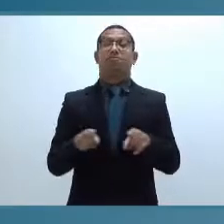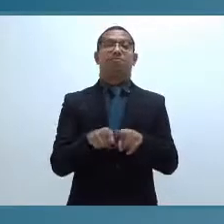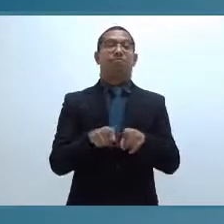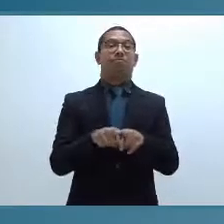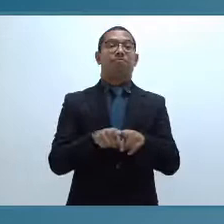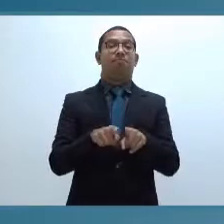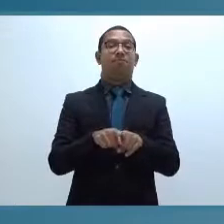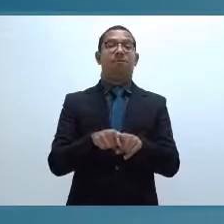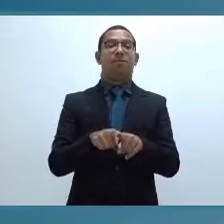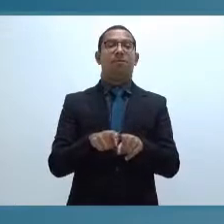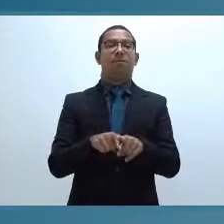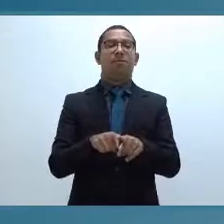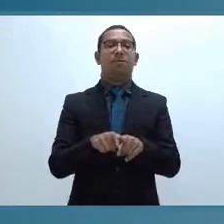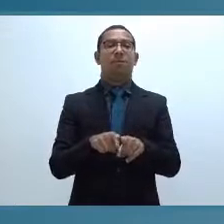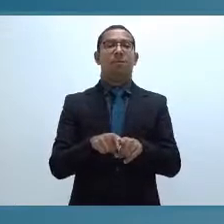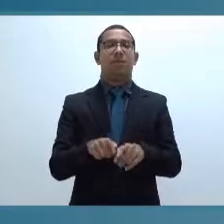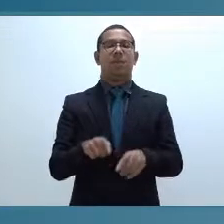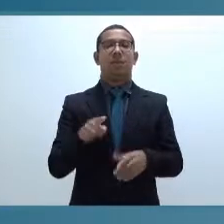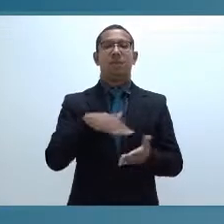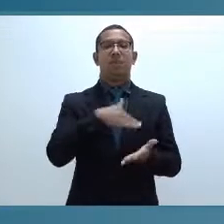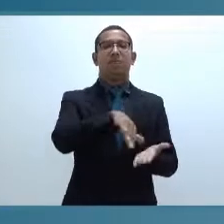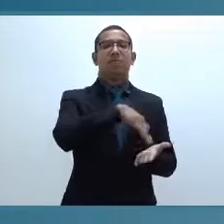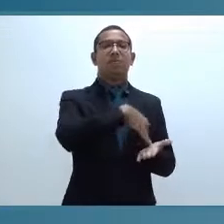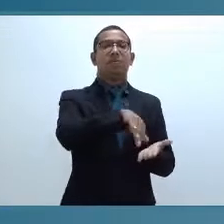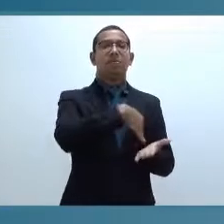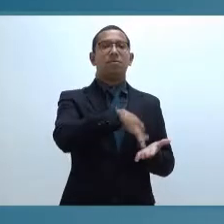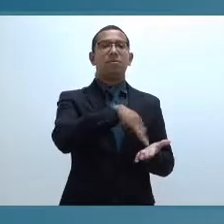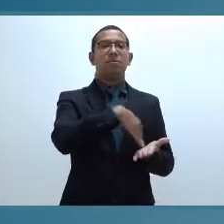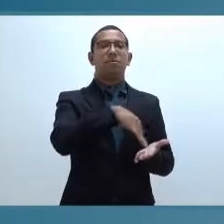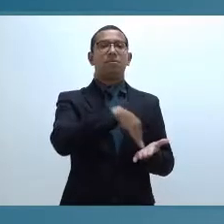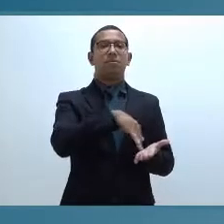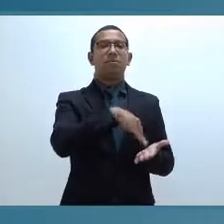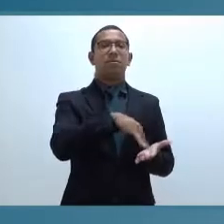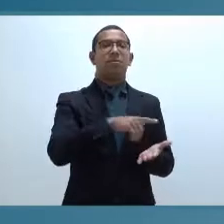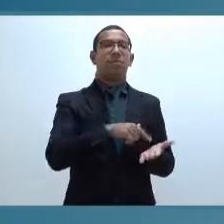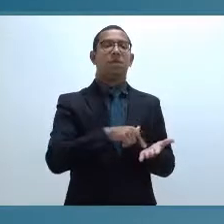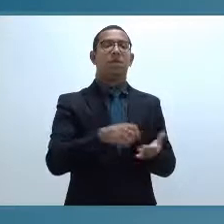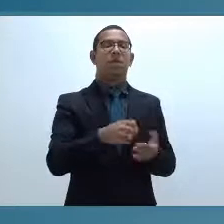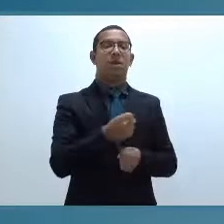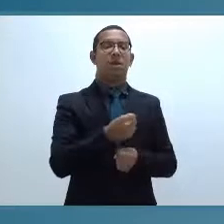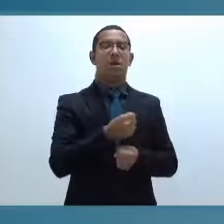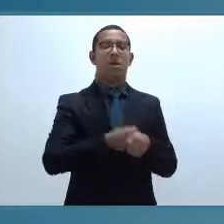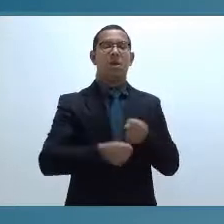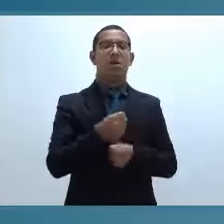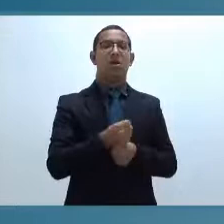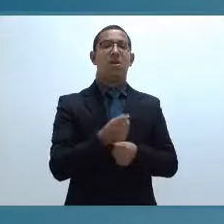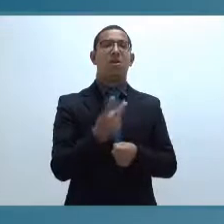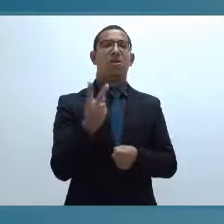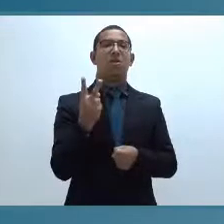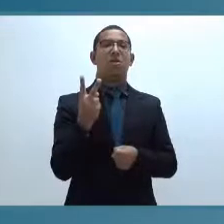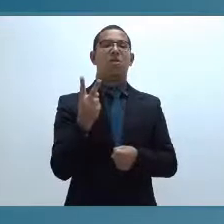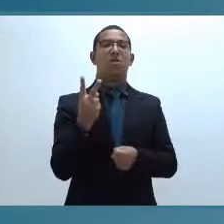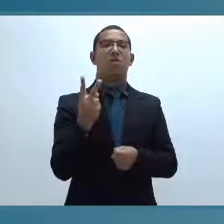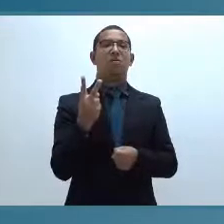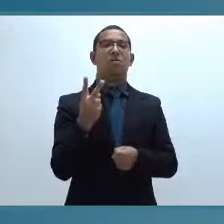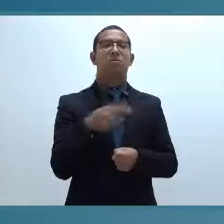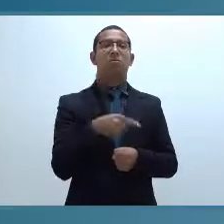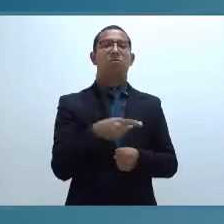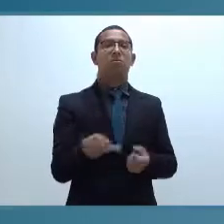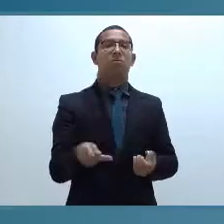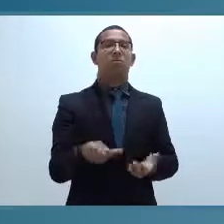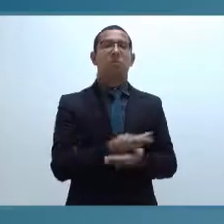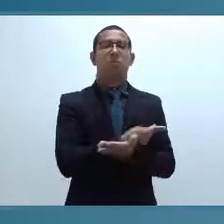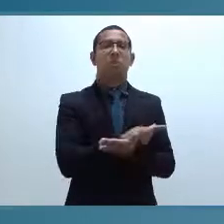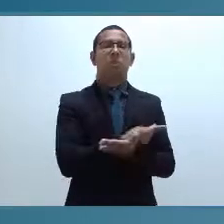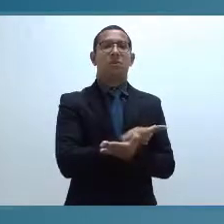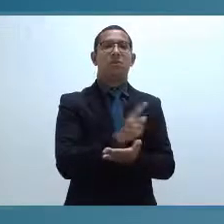certidão expedida pela Secretaria Judiciária, atestando que nos últimos 2 anos não houve qualquer procedimento ensejador